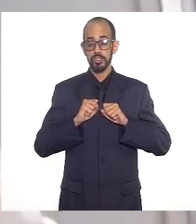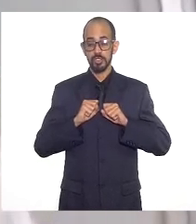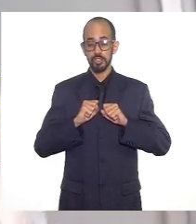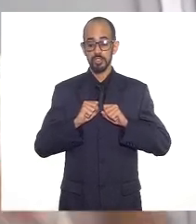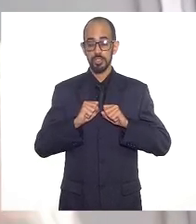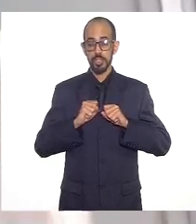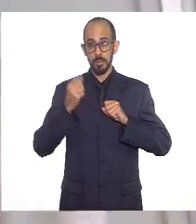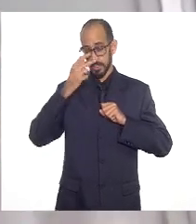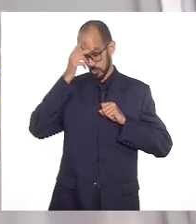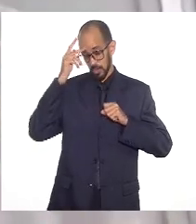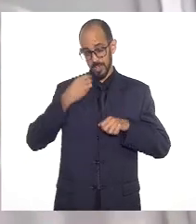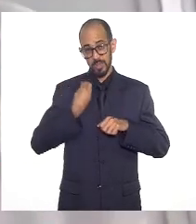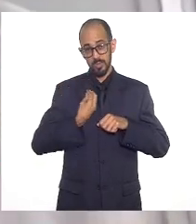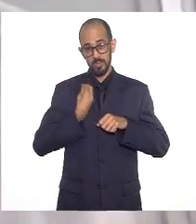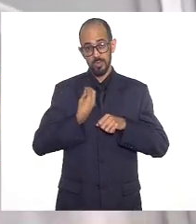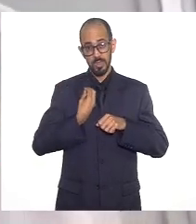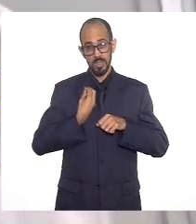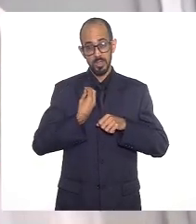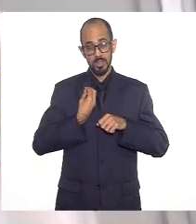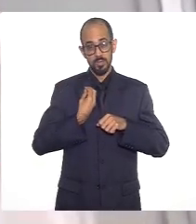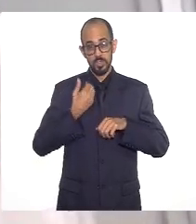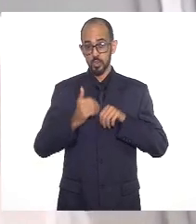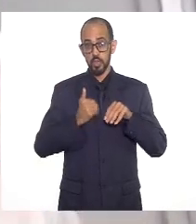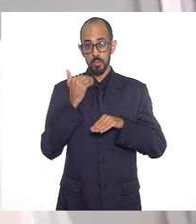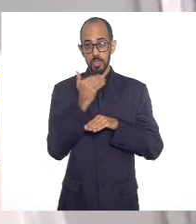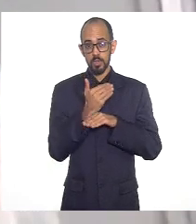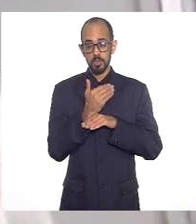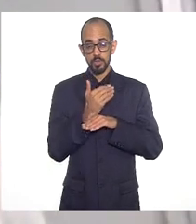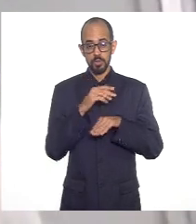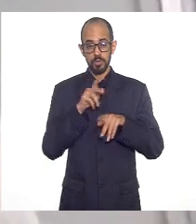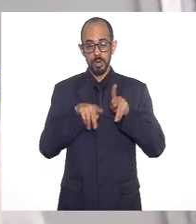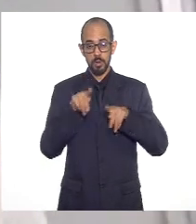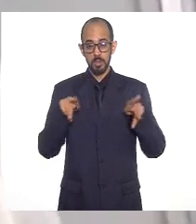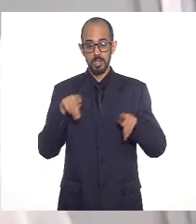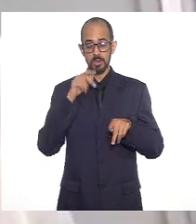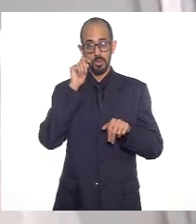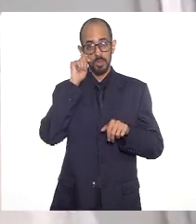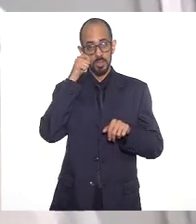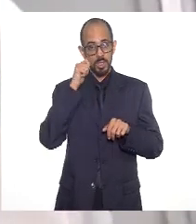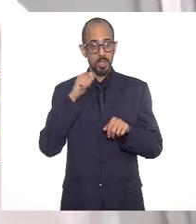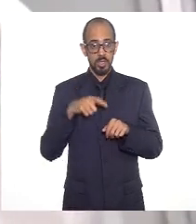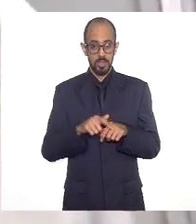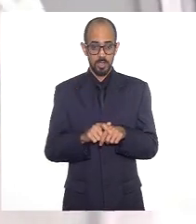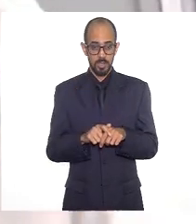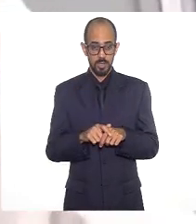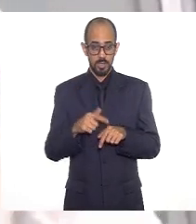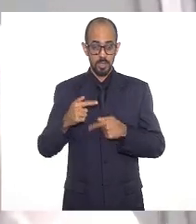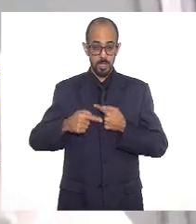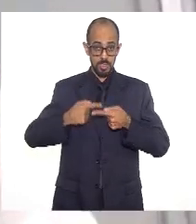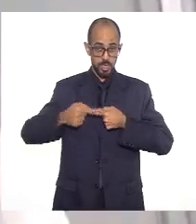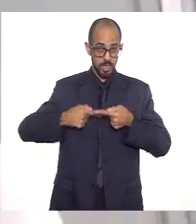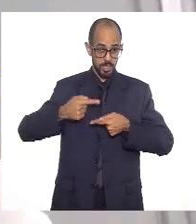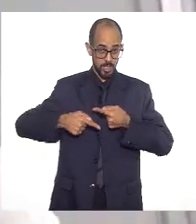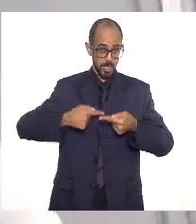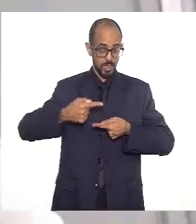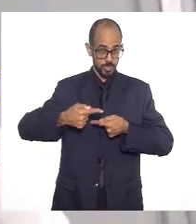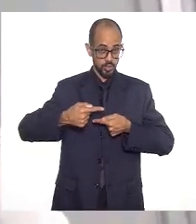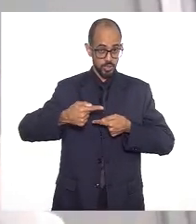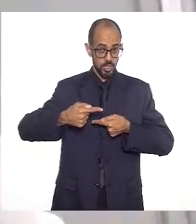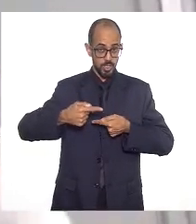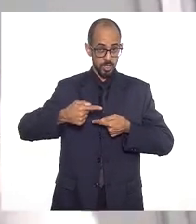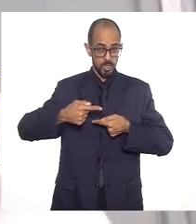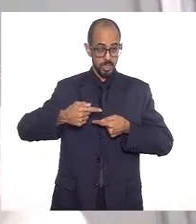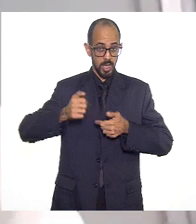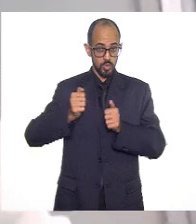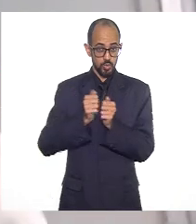economicamente e, sobretudo, da população preta. E para que a gente tenha um entendimento, como a genética e a ancestralidade ainda está em nós, a